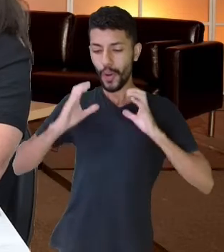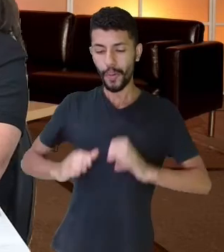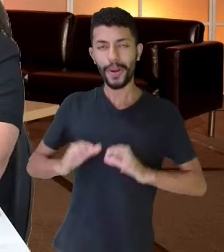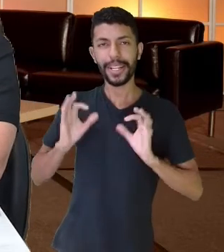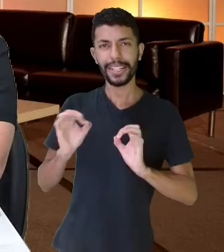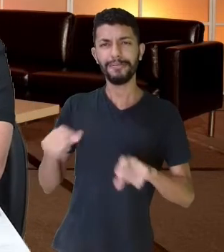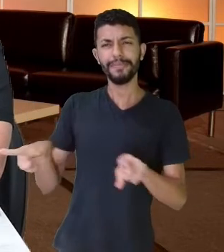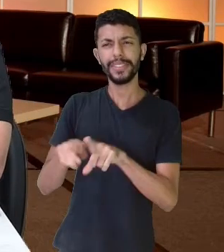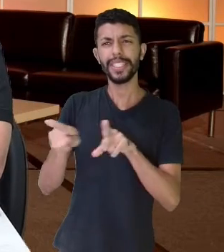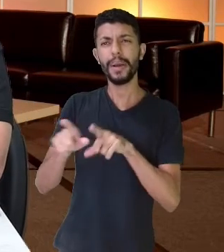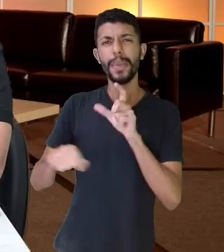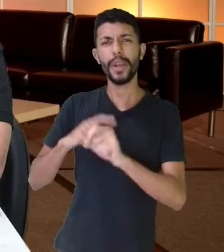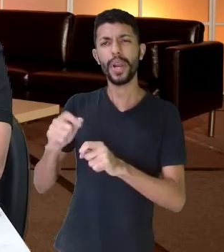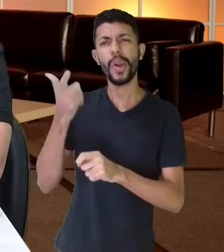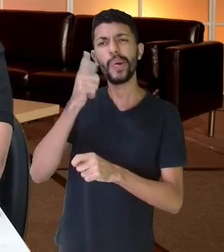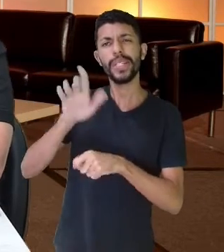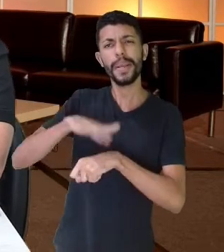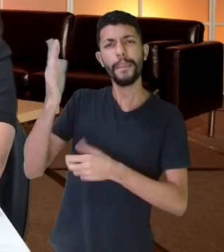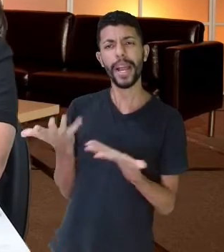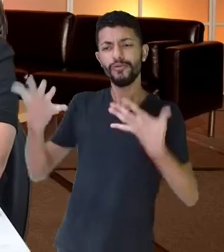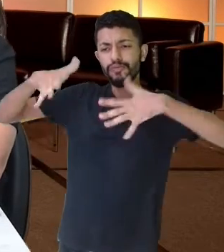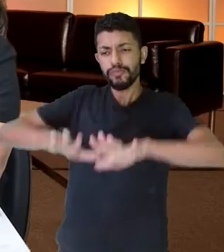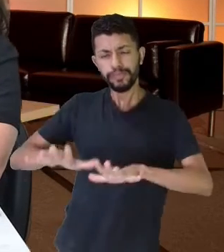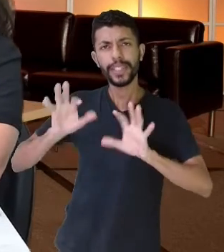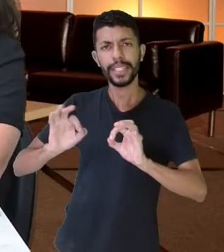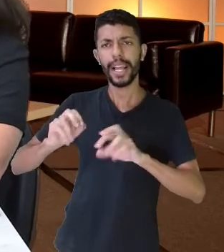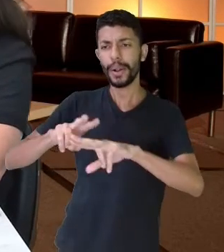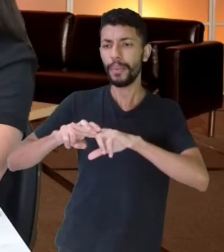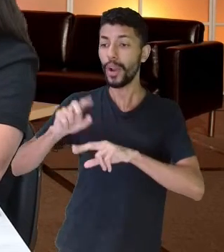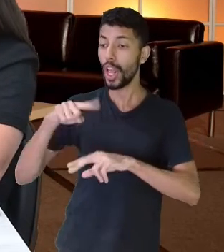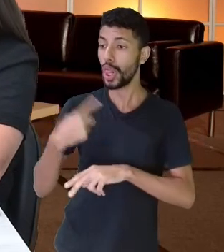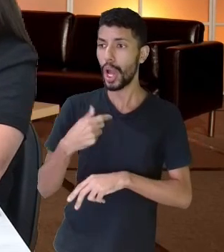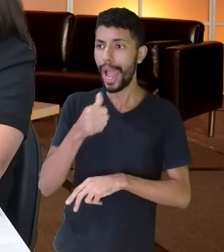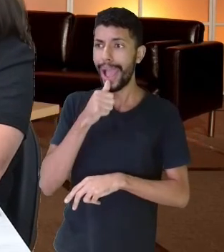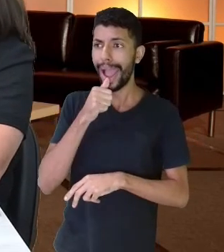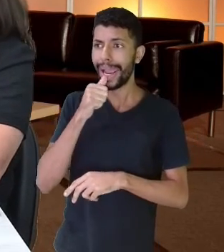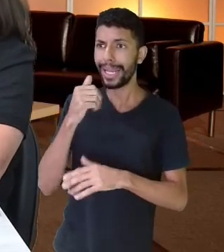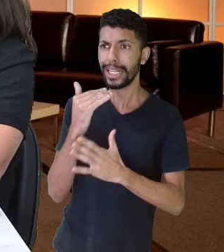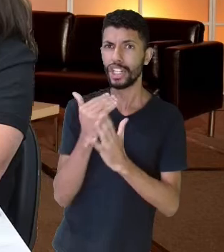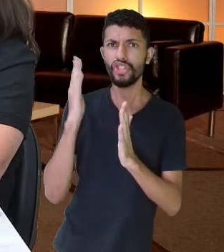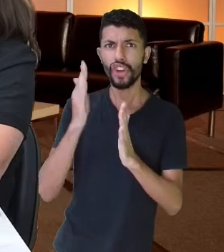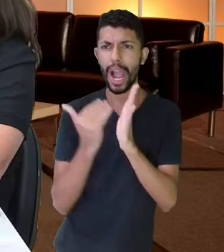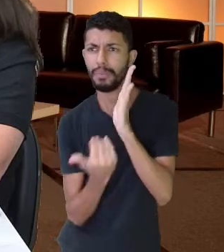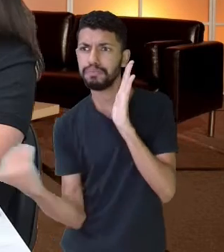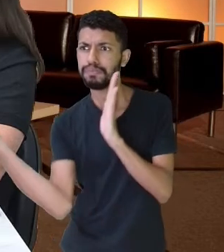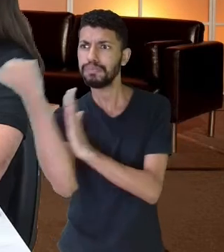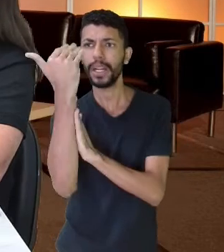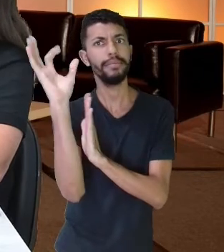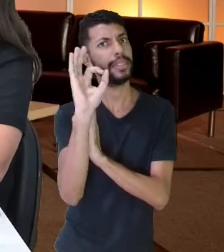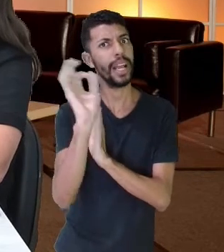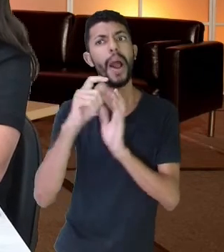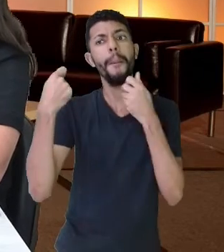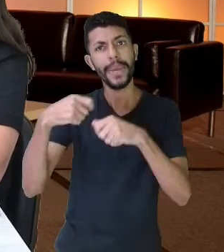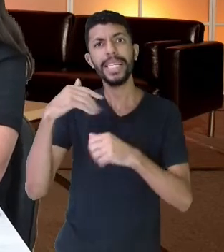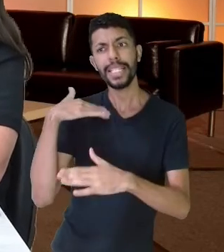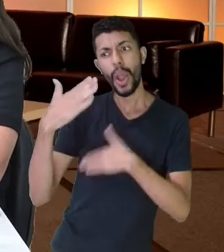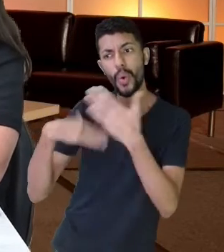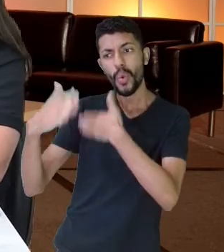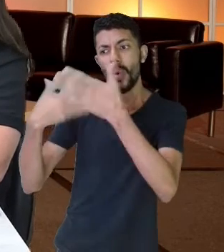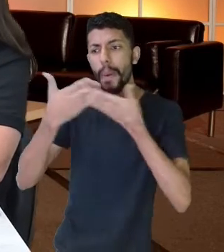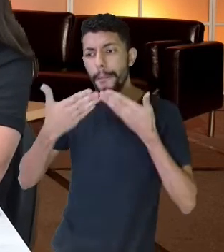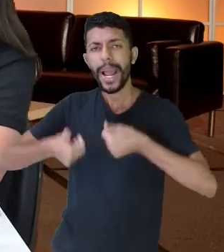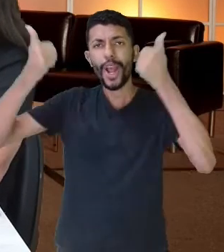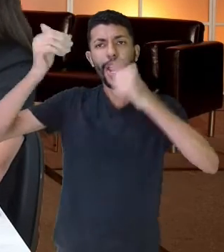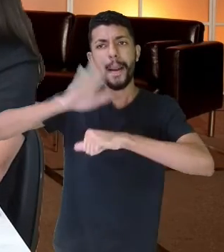sermos ainda mais inclusivos, porque ainda não estamos sendo o suficiente e precisamos melhorar. Então